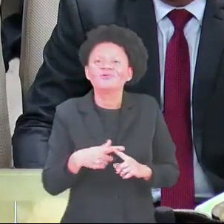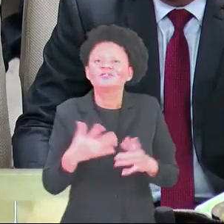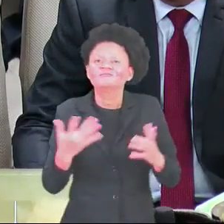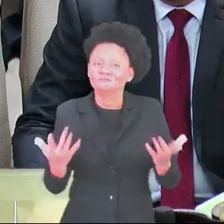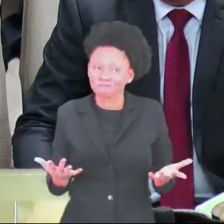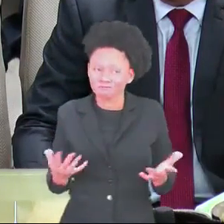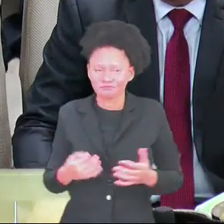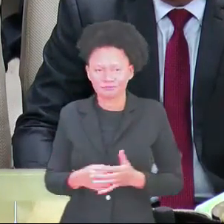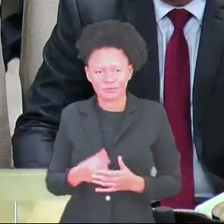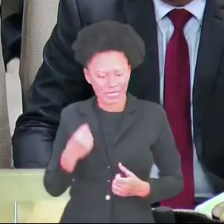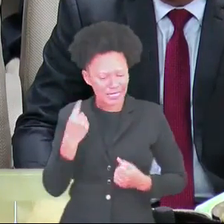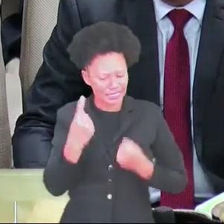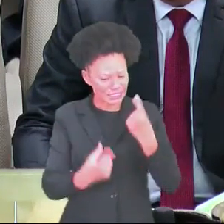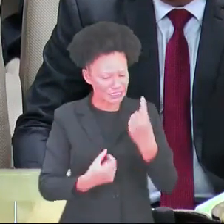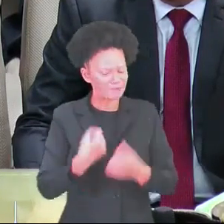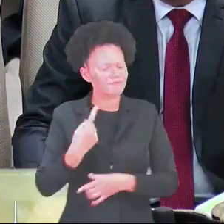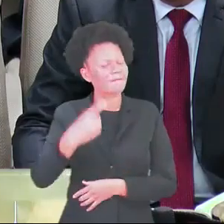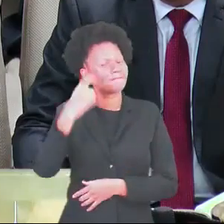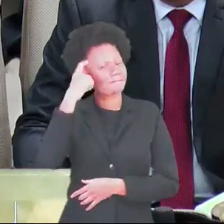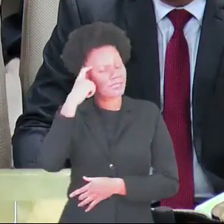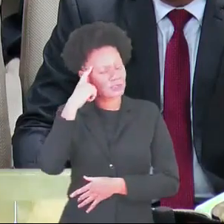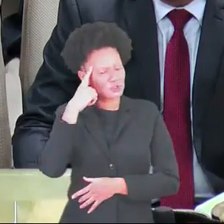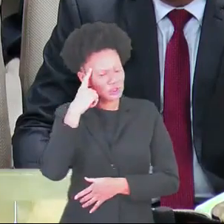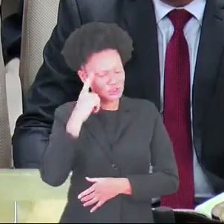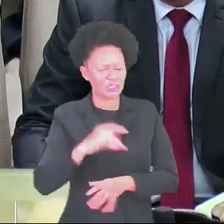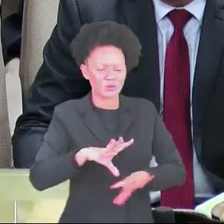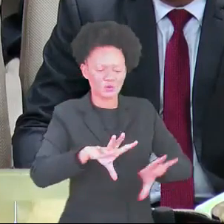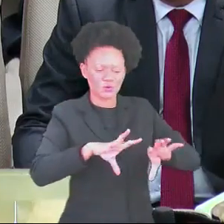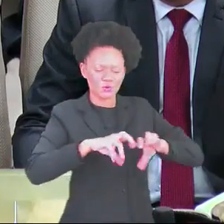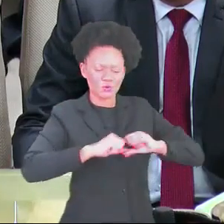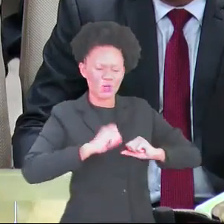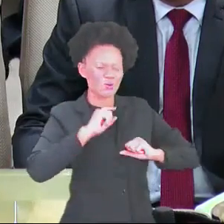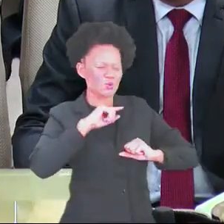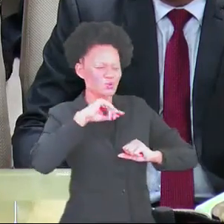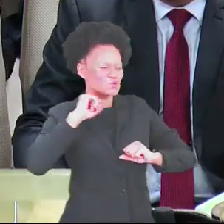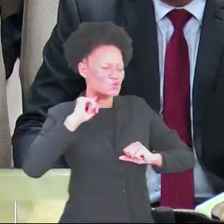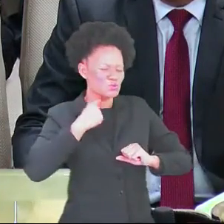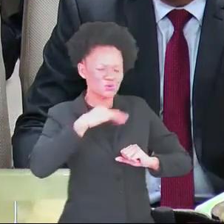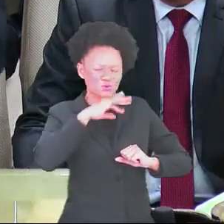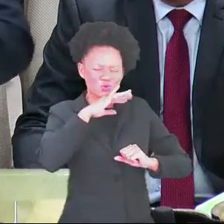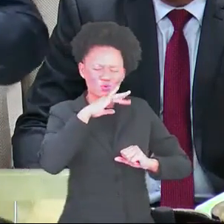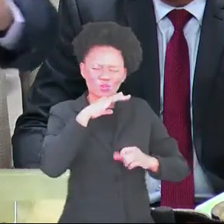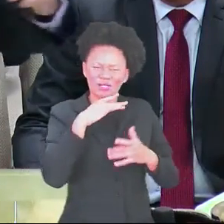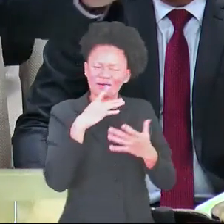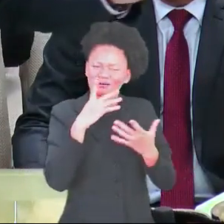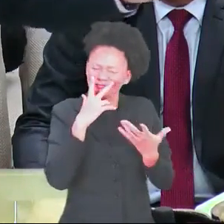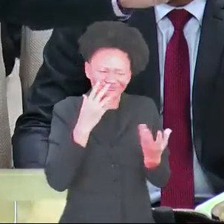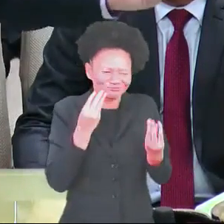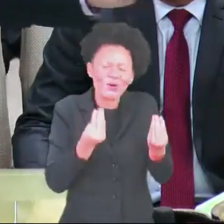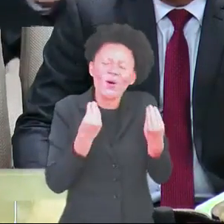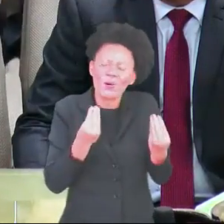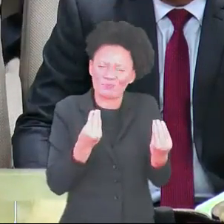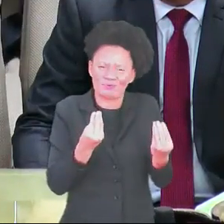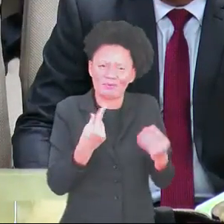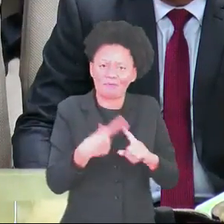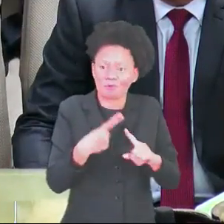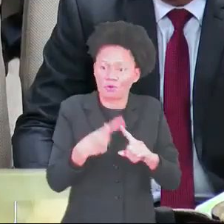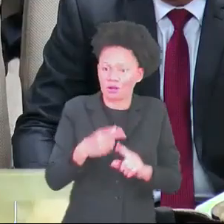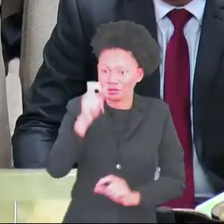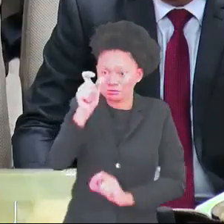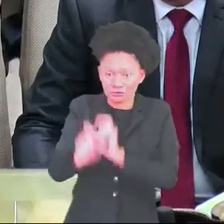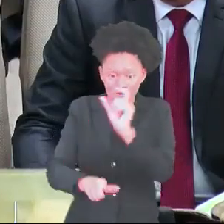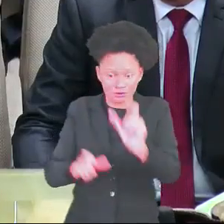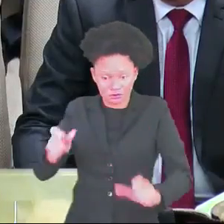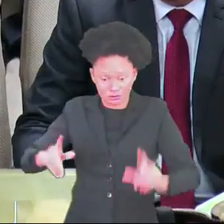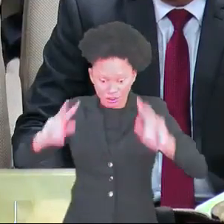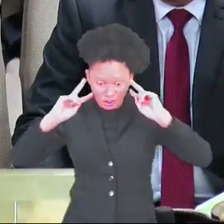Às vezes eu penso que acostumar com coisas ruins é maldição, porque o ser humano tem uma capacidade imensa de se adaptar com